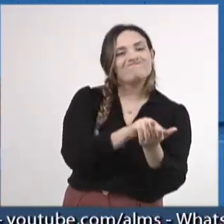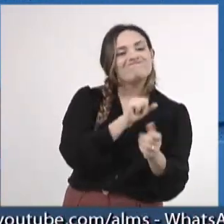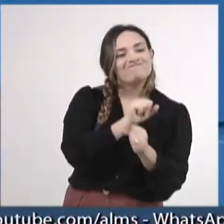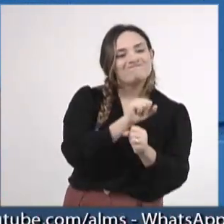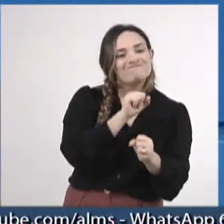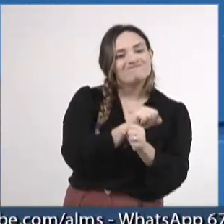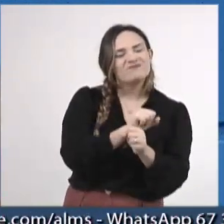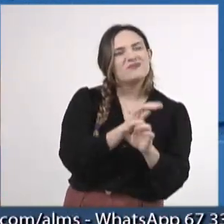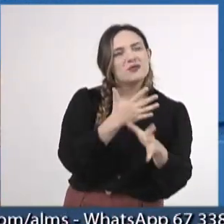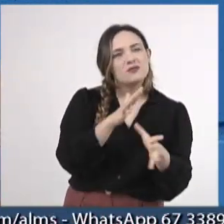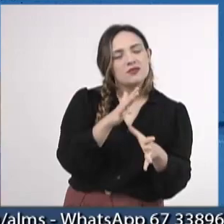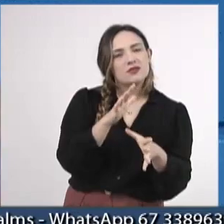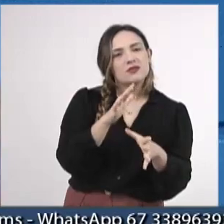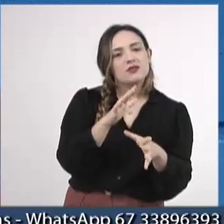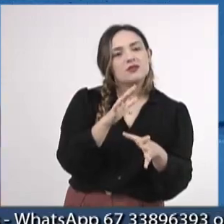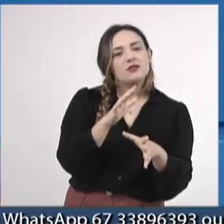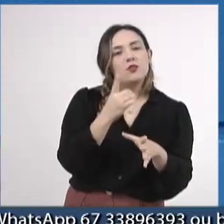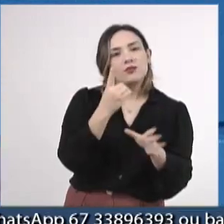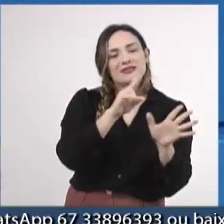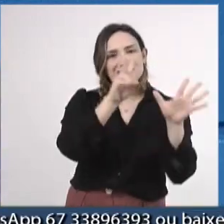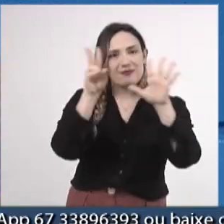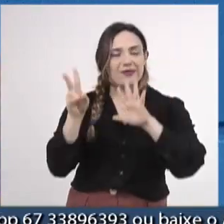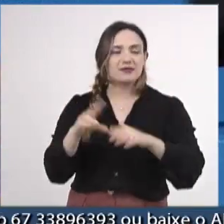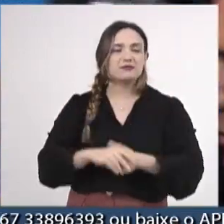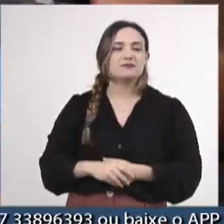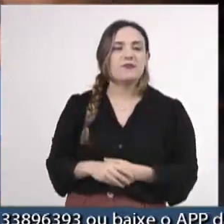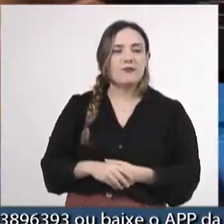acerca de uma semana